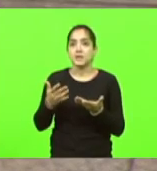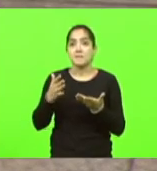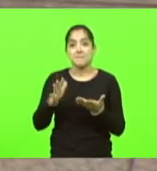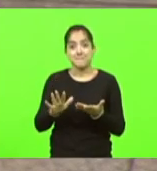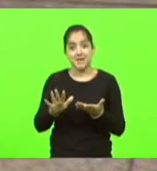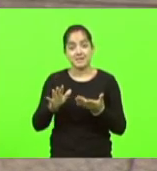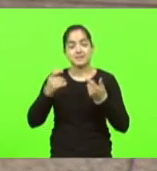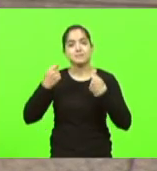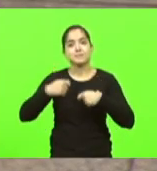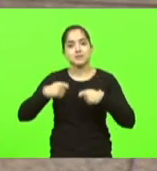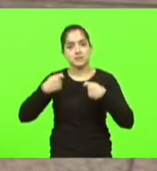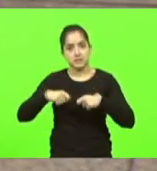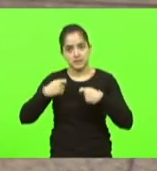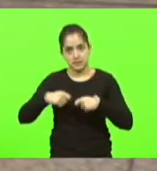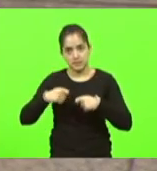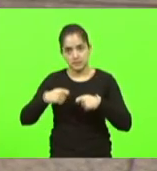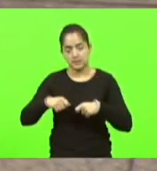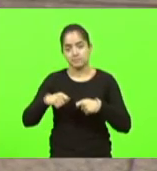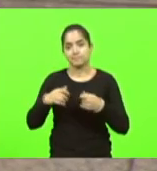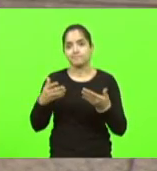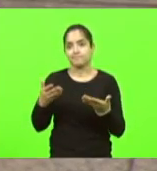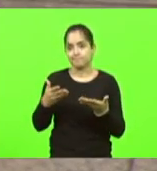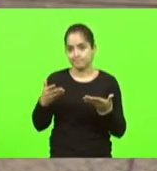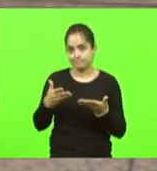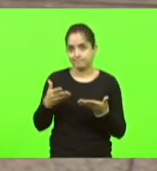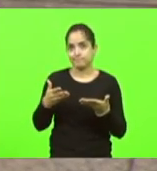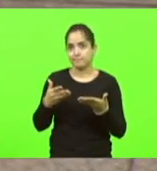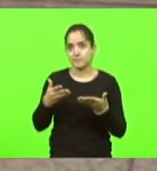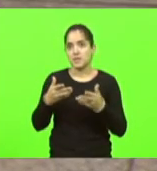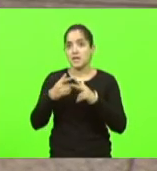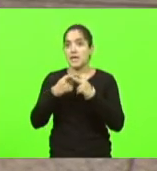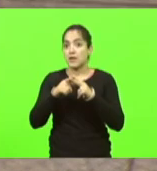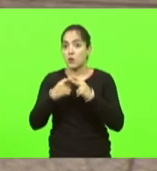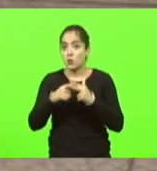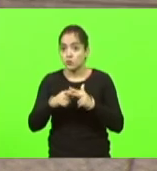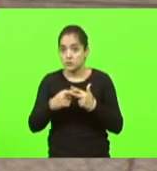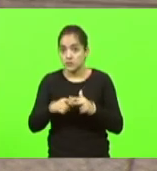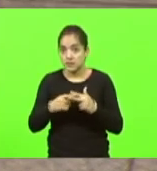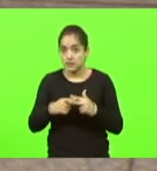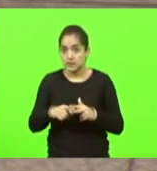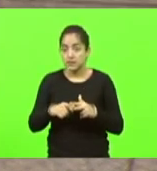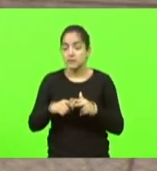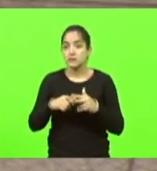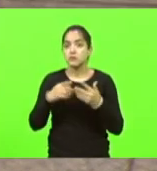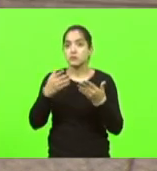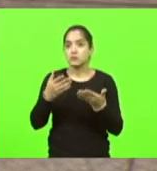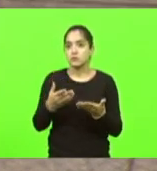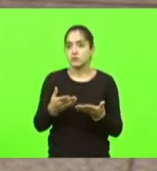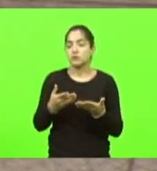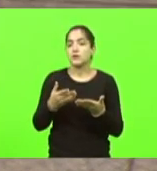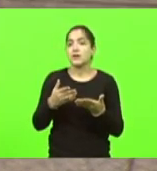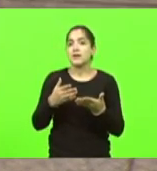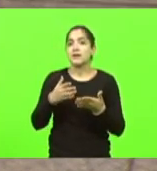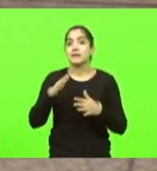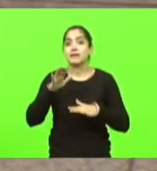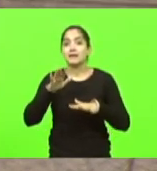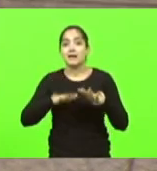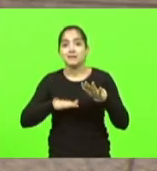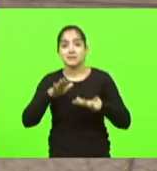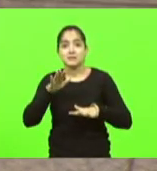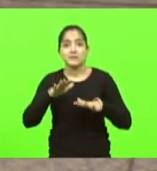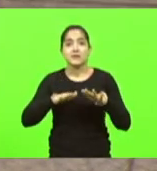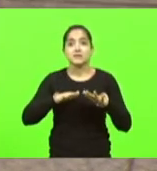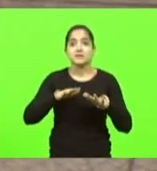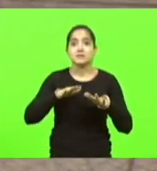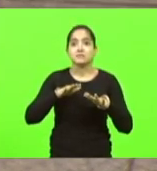necessária contém o e reparando aquilo que o brasileiro muitas vezes não